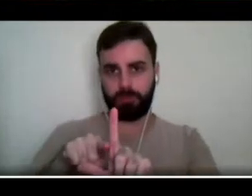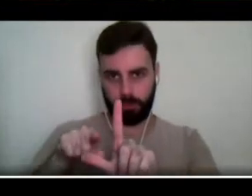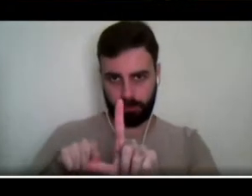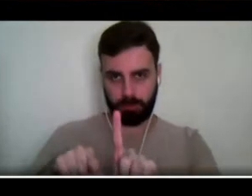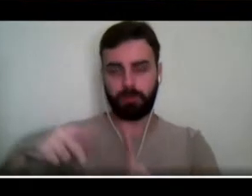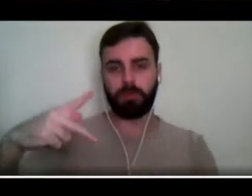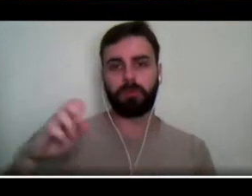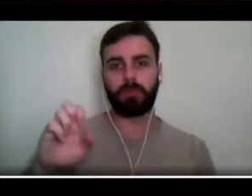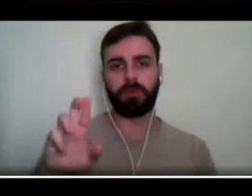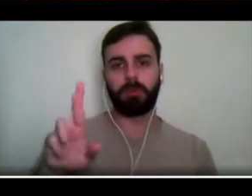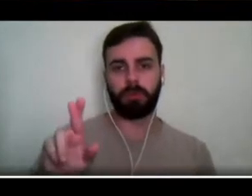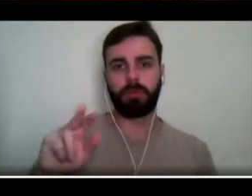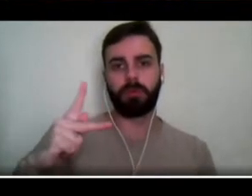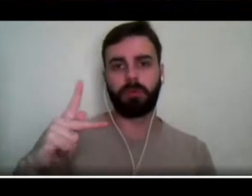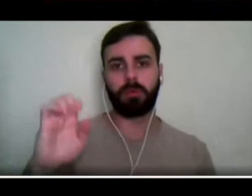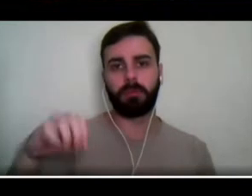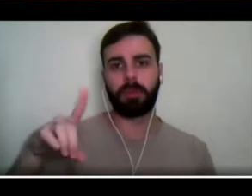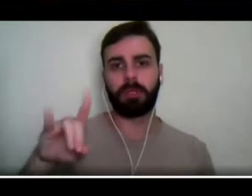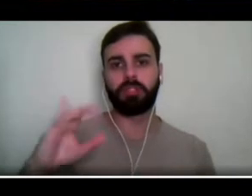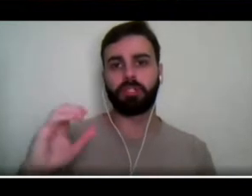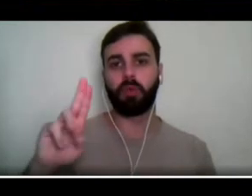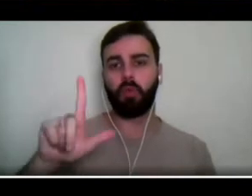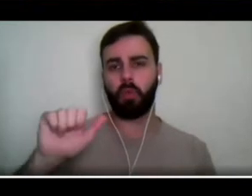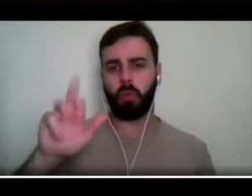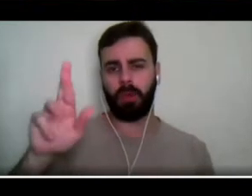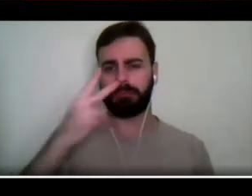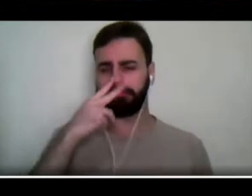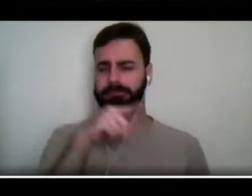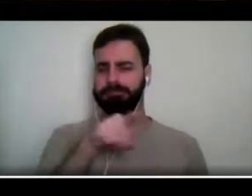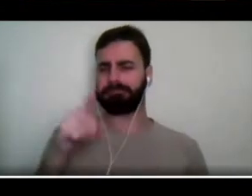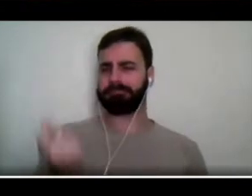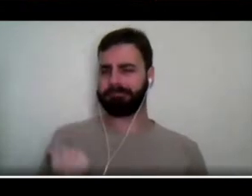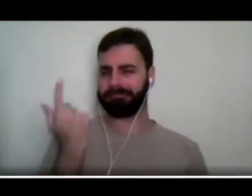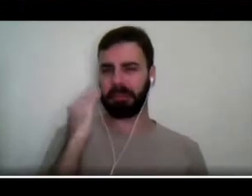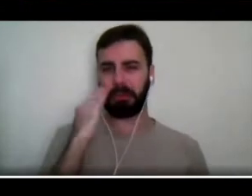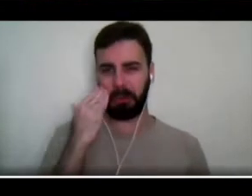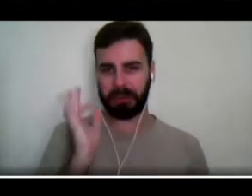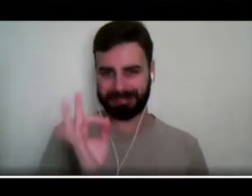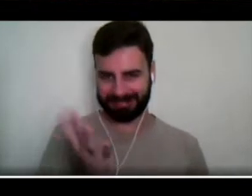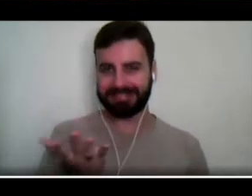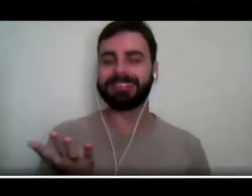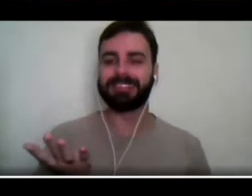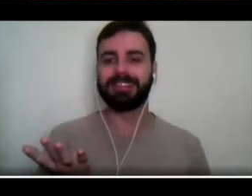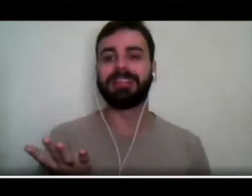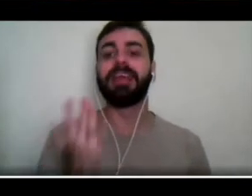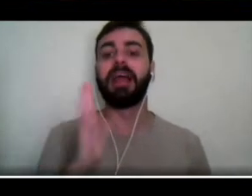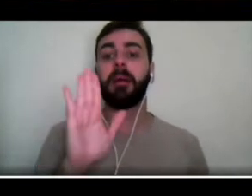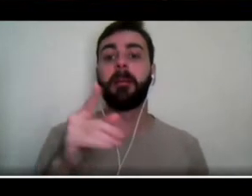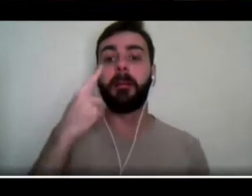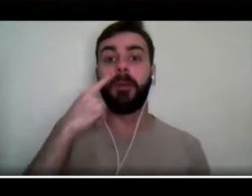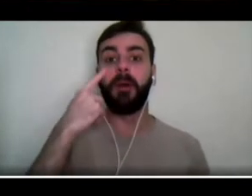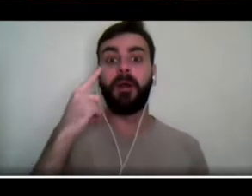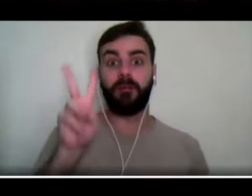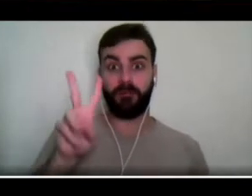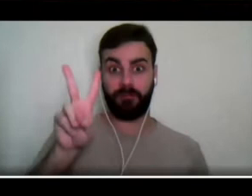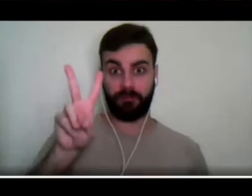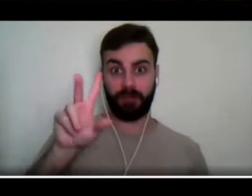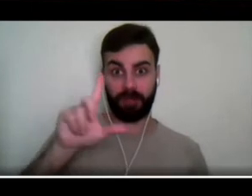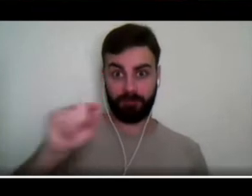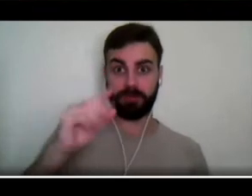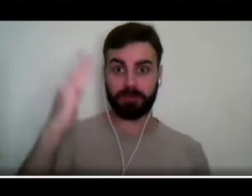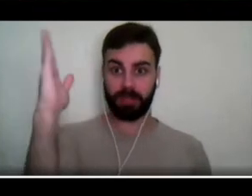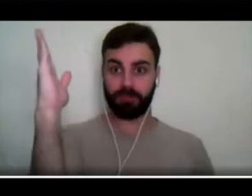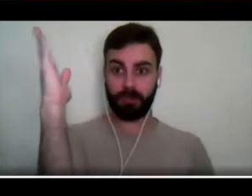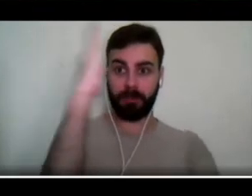aqui fica um pouco confuso, porque se você olhar aqui, a velocidade, ela está mudando de direção, mas a aceleração, ela não está.